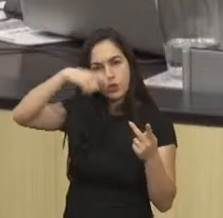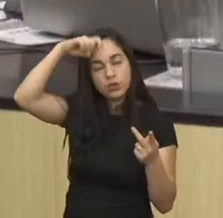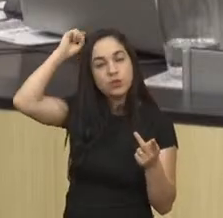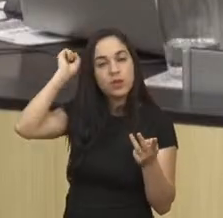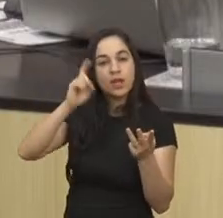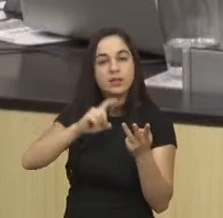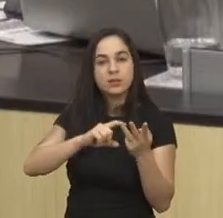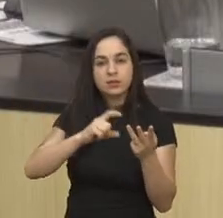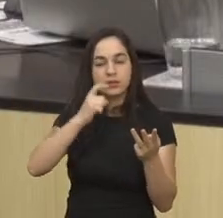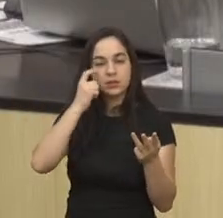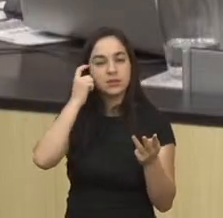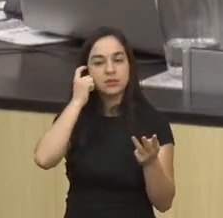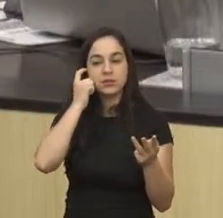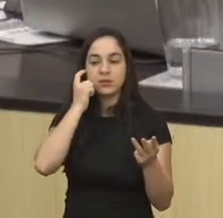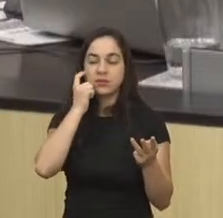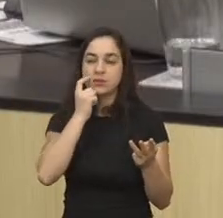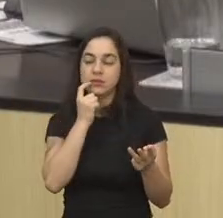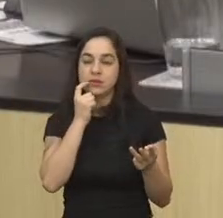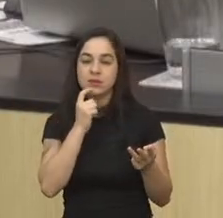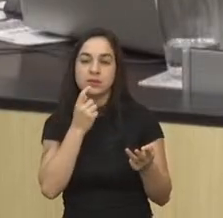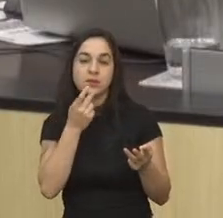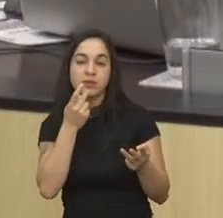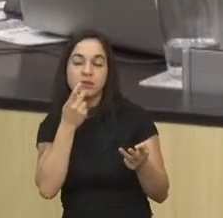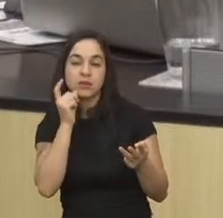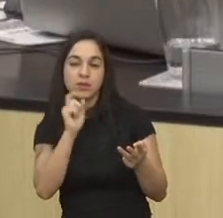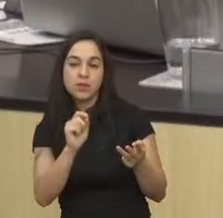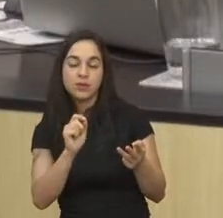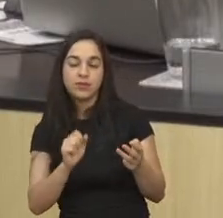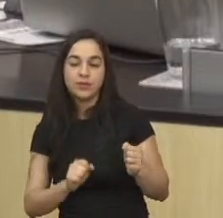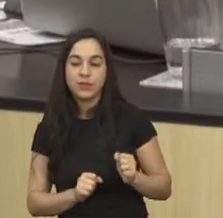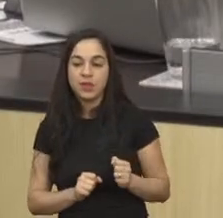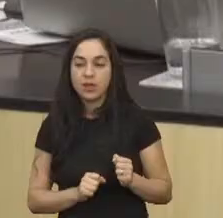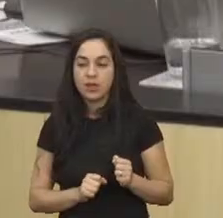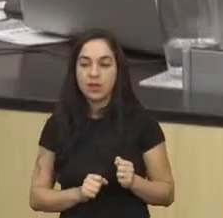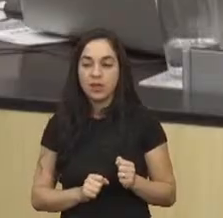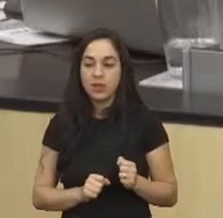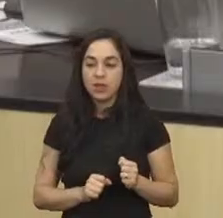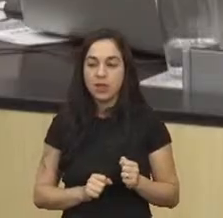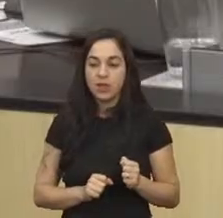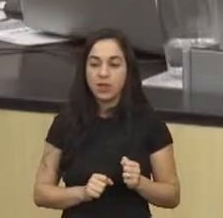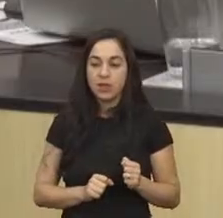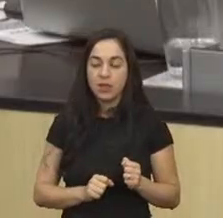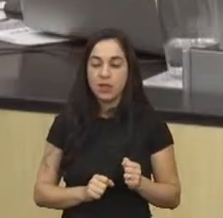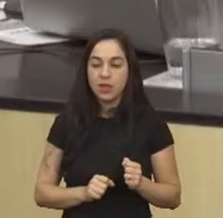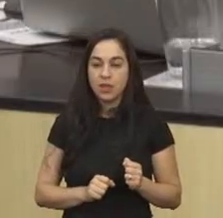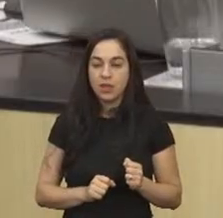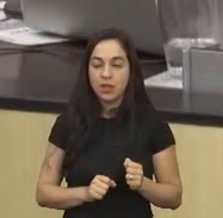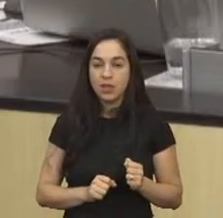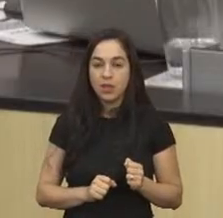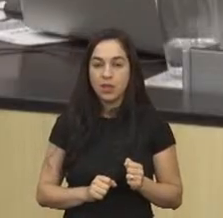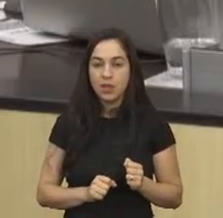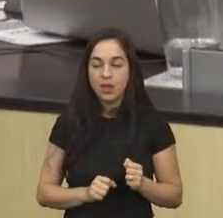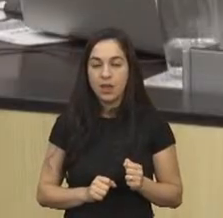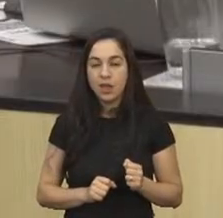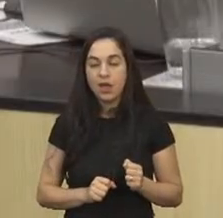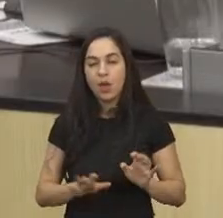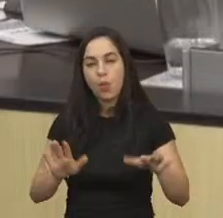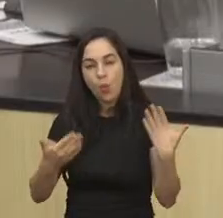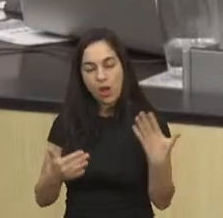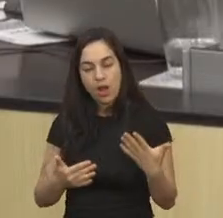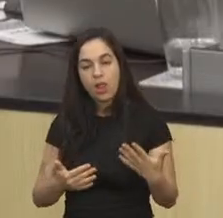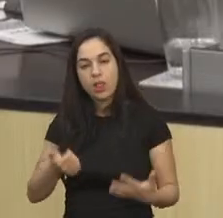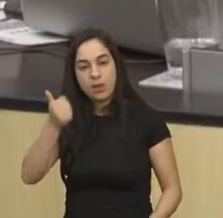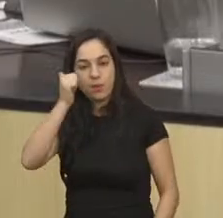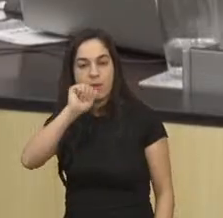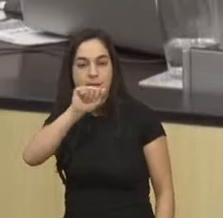Belém, que é sobre a humanização do luto materno e parental no município de